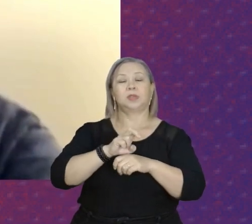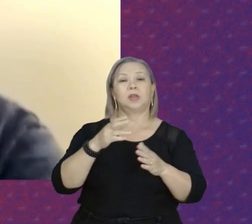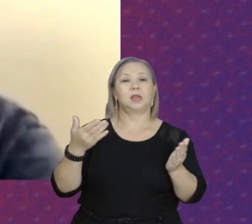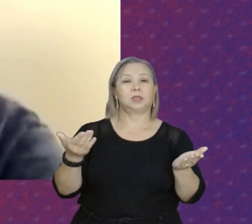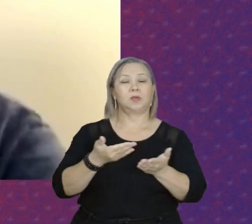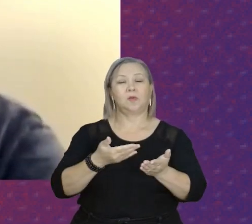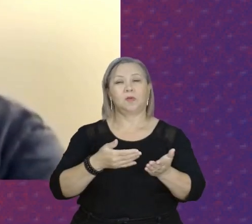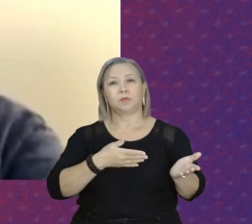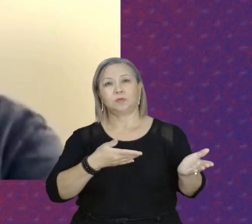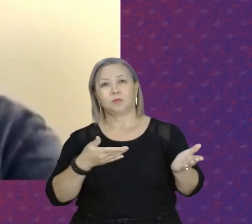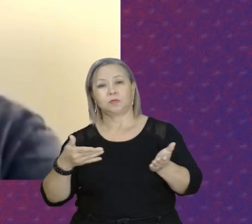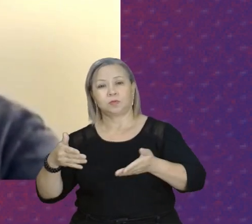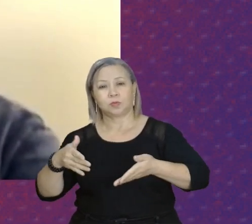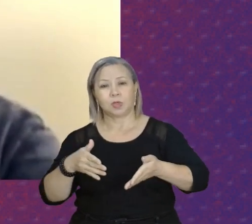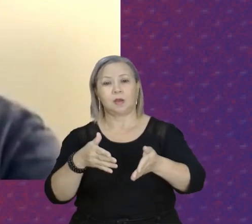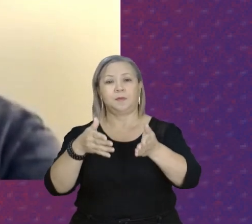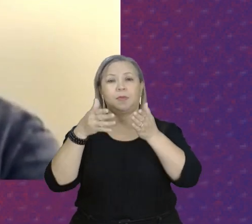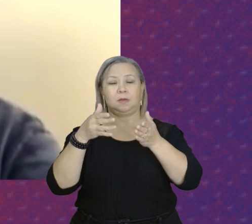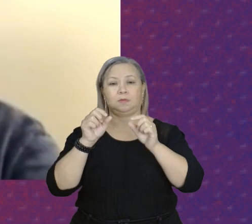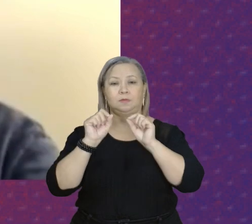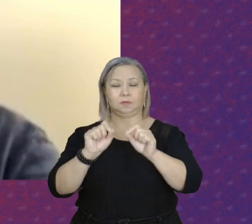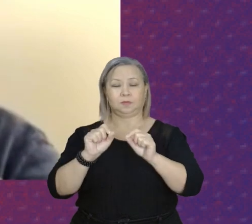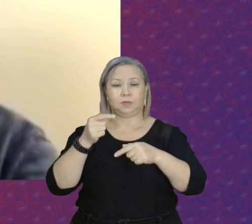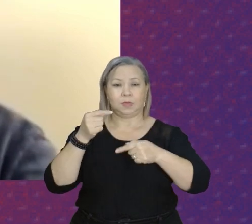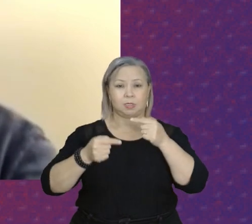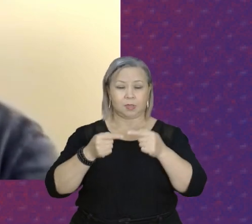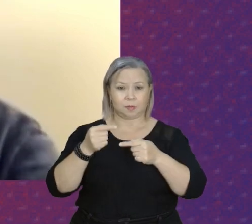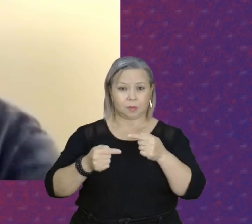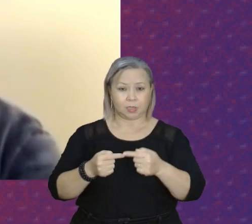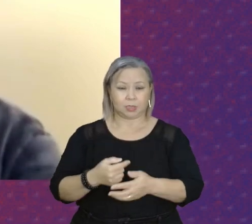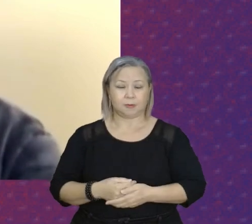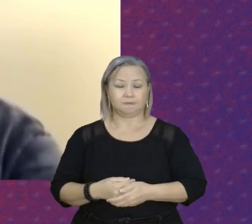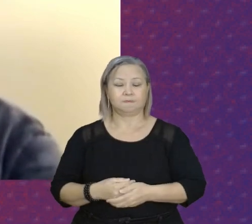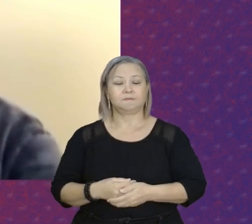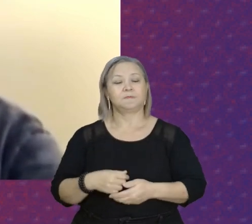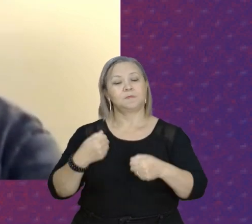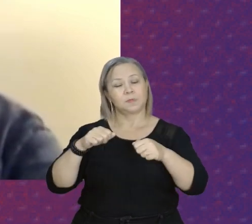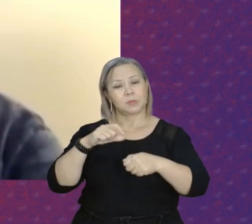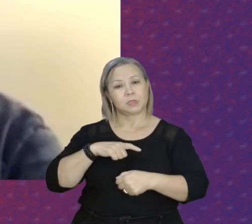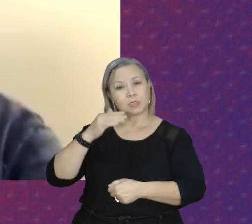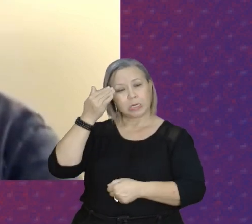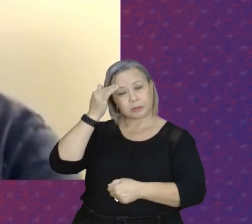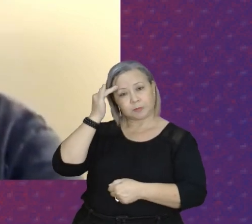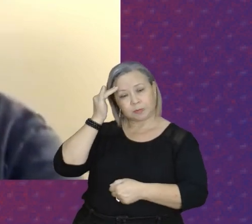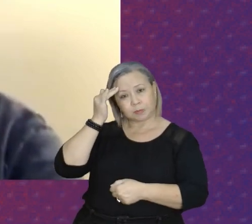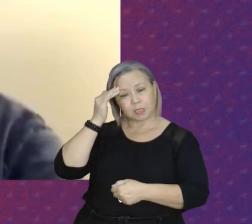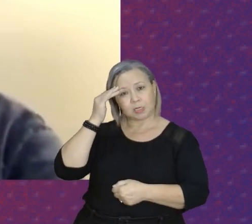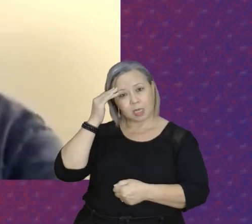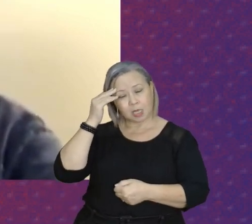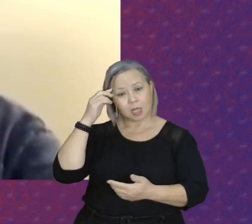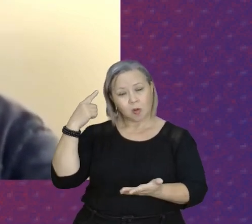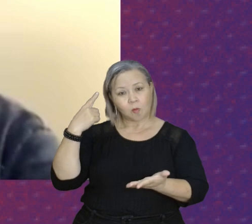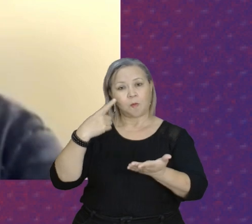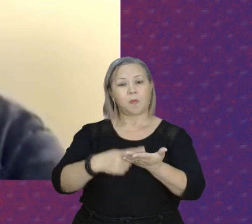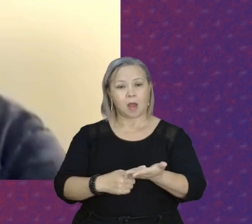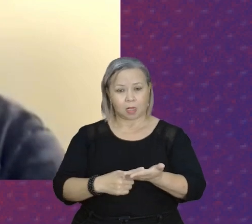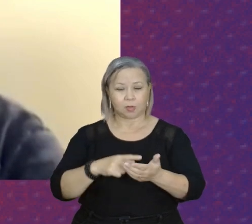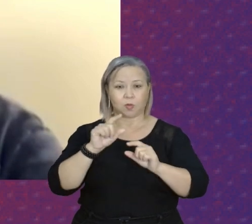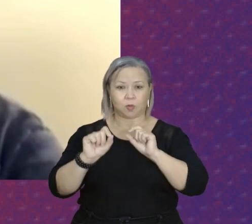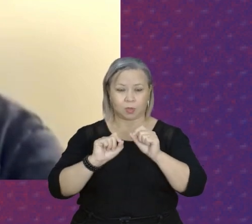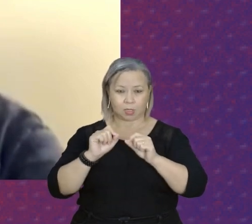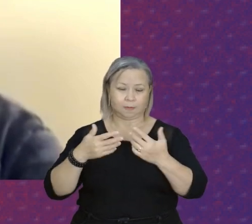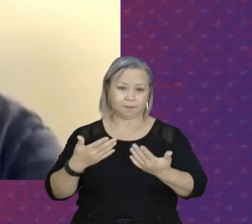dessa política, a gente, então, ter isso em mente, né? Entender o impacto que